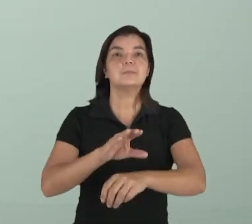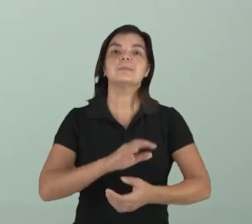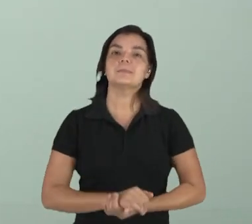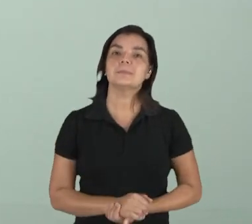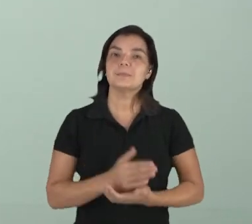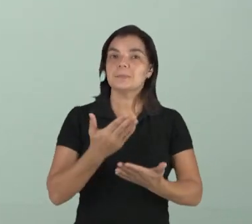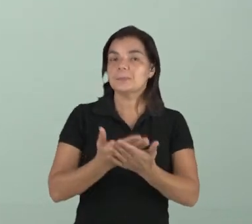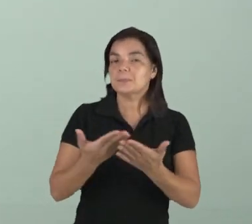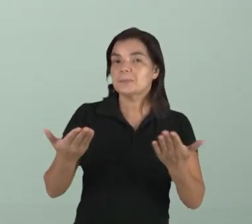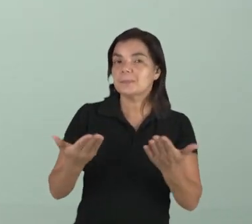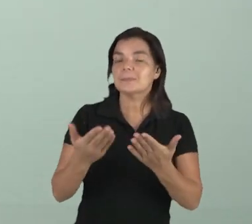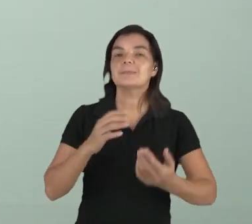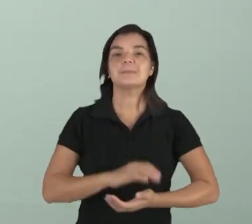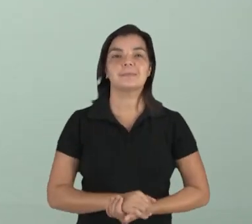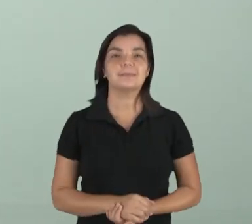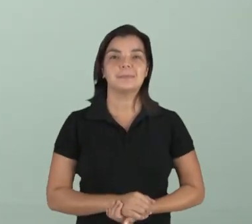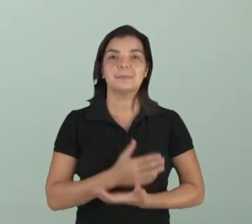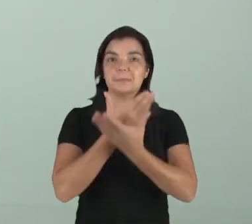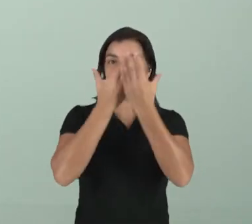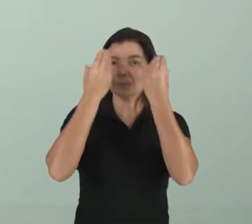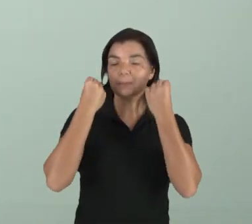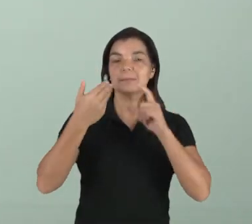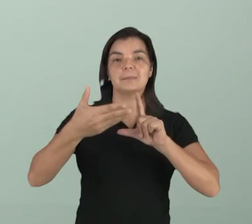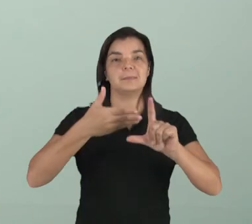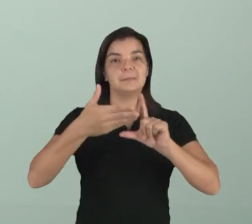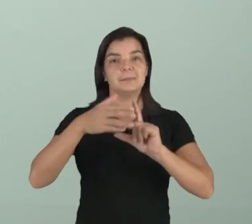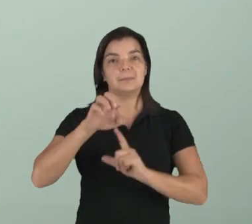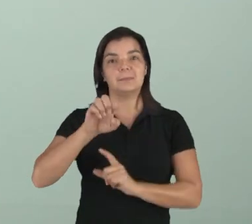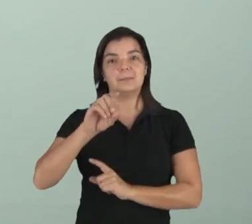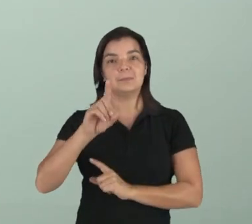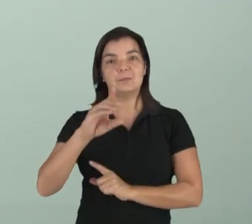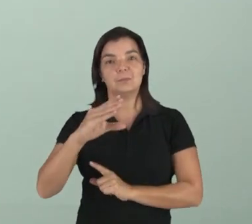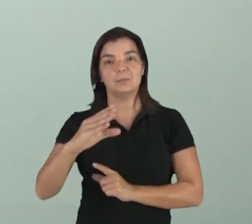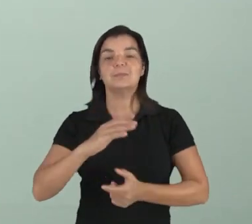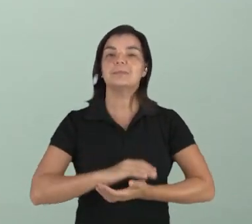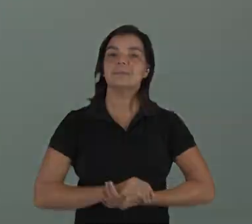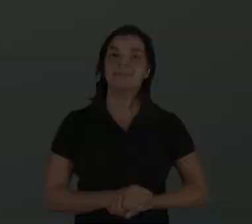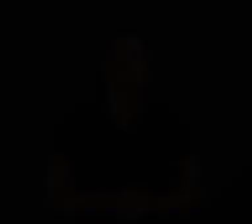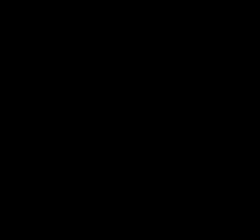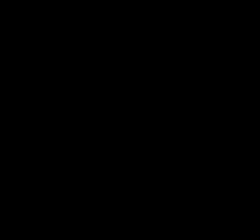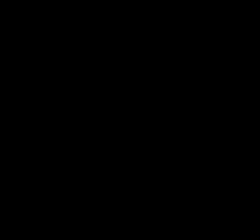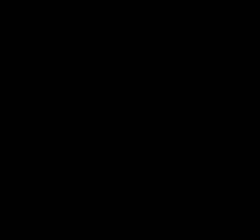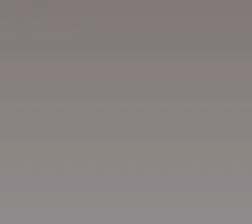Essa foi a nossa aula de hoje. Não esqueçam de acessar a plataforma Eduque.